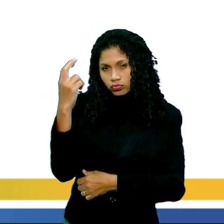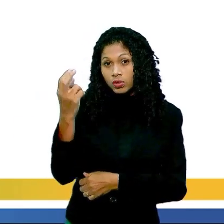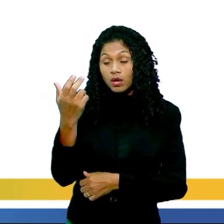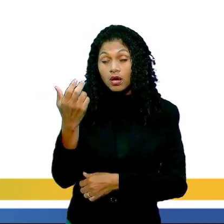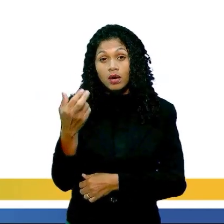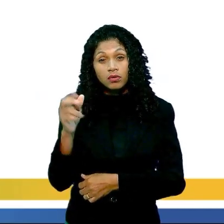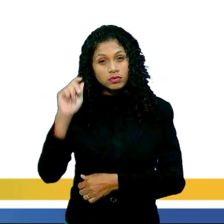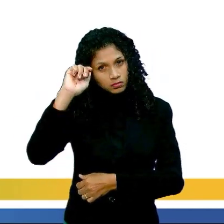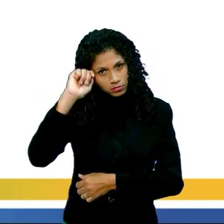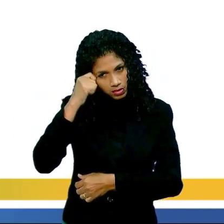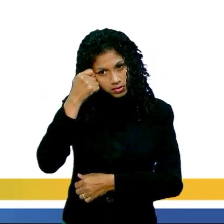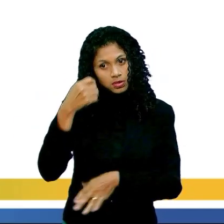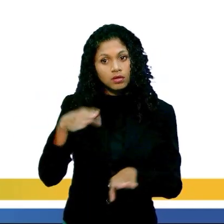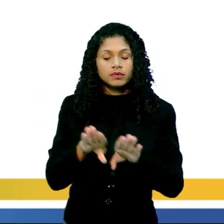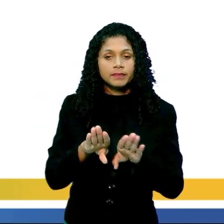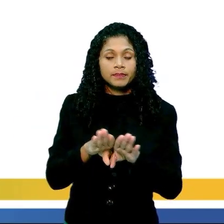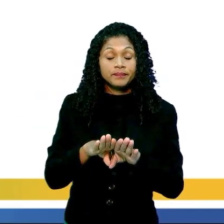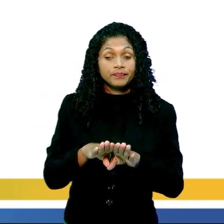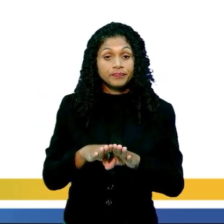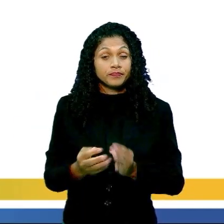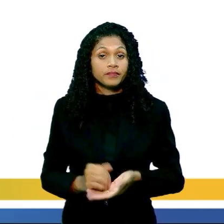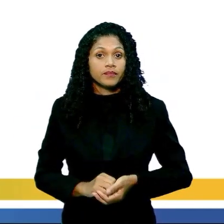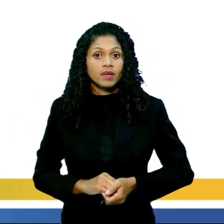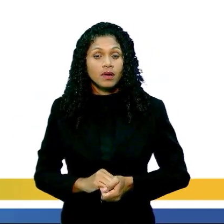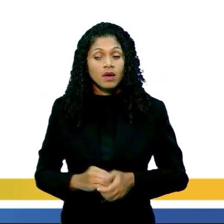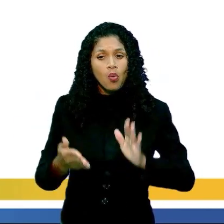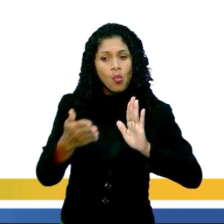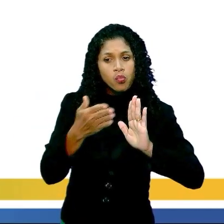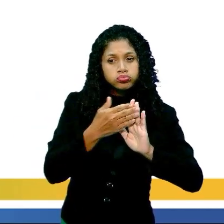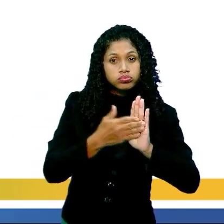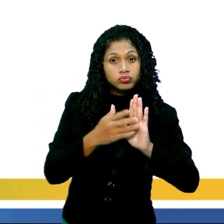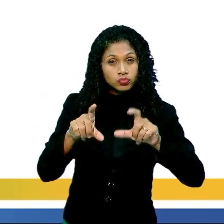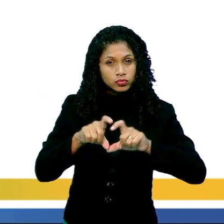A, razões pelas quais ela escreve;